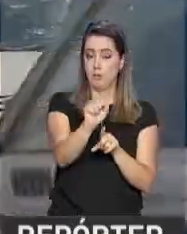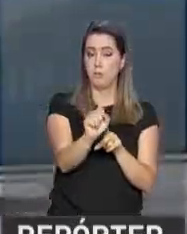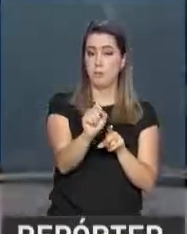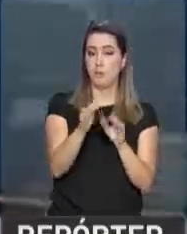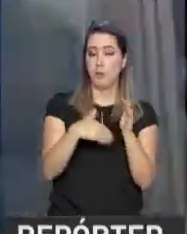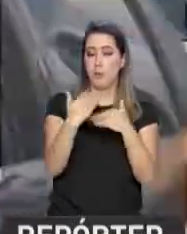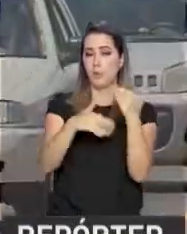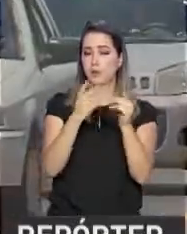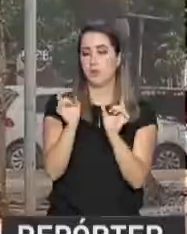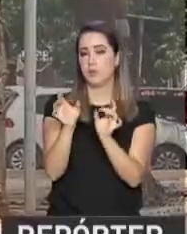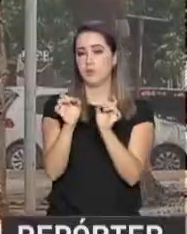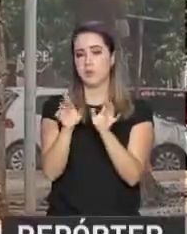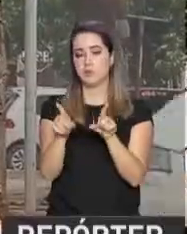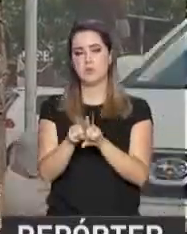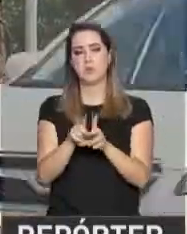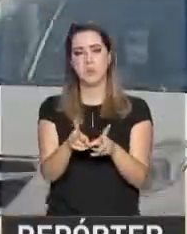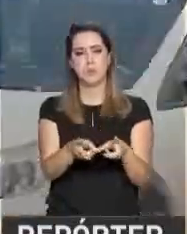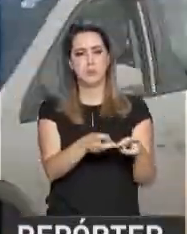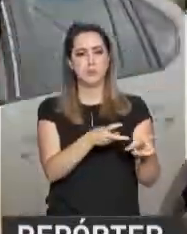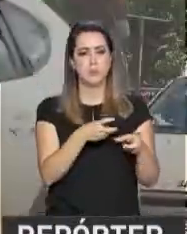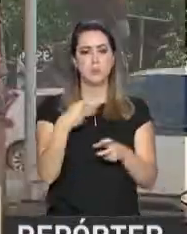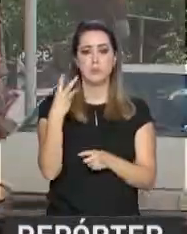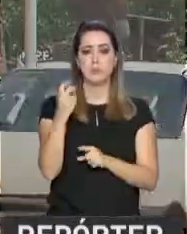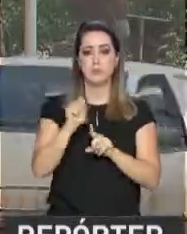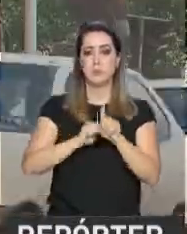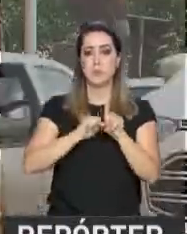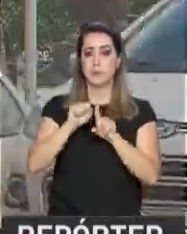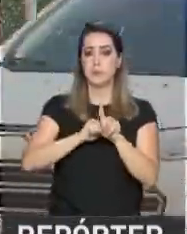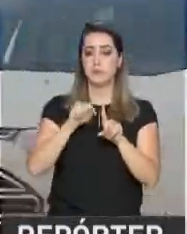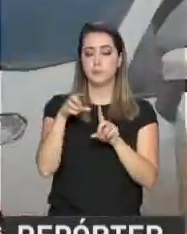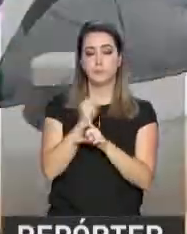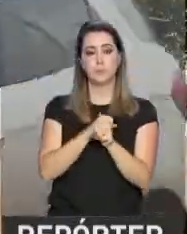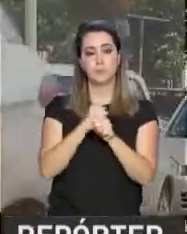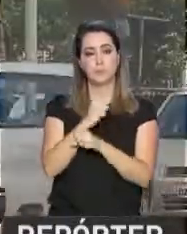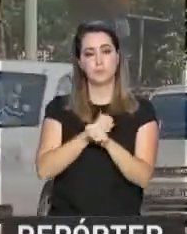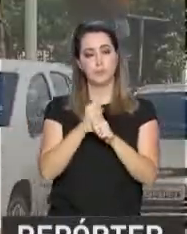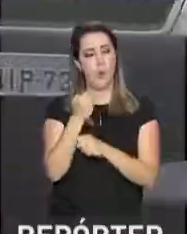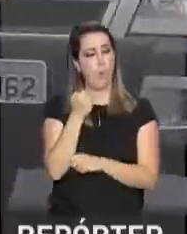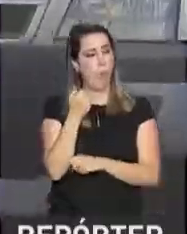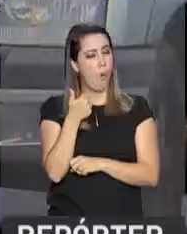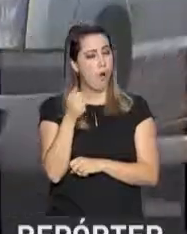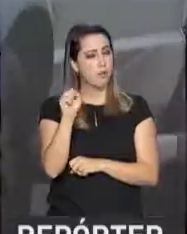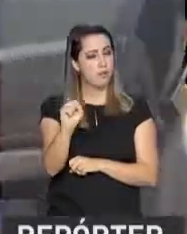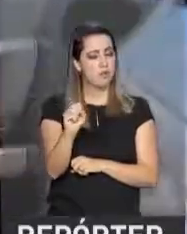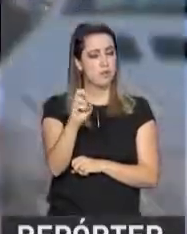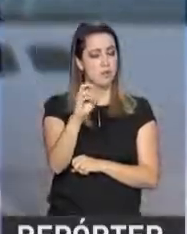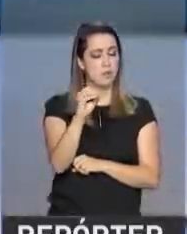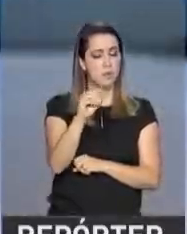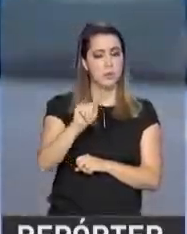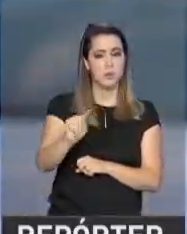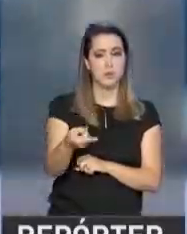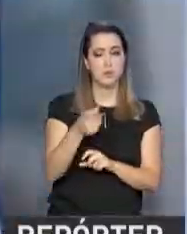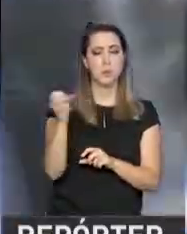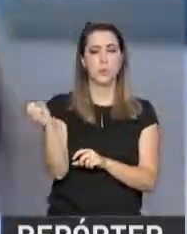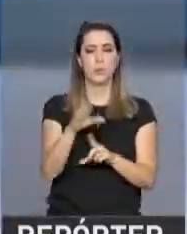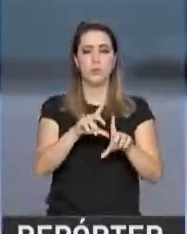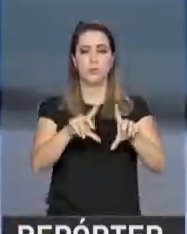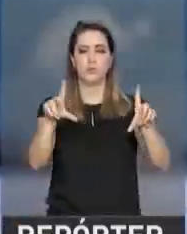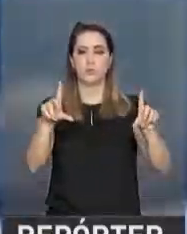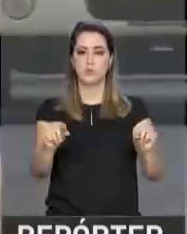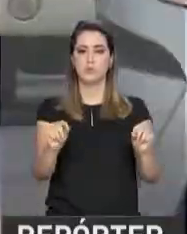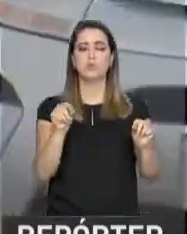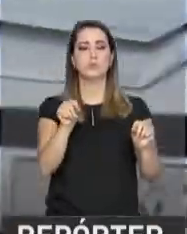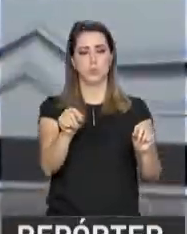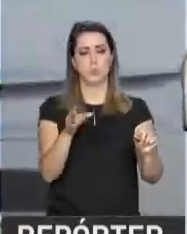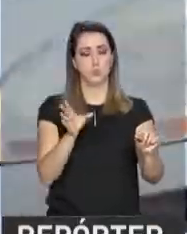nas vendas também foi registrado nos três primeiros meses deste ano. Foram quase 800 mil emplacamentos no primeiro trimestre